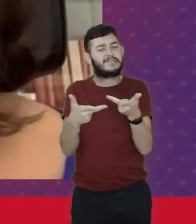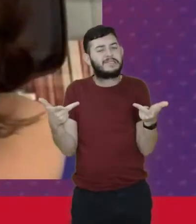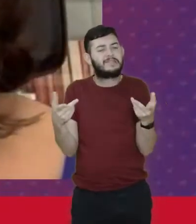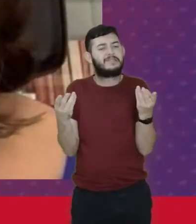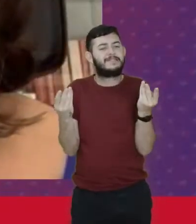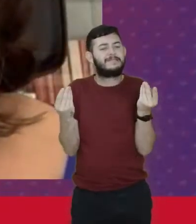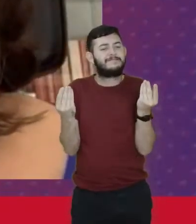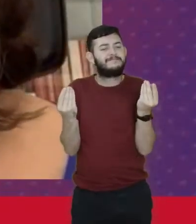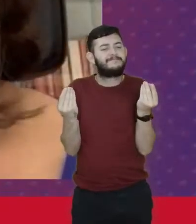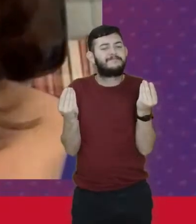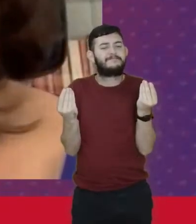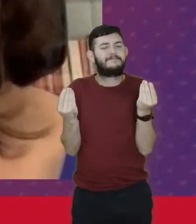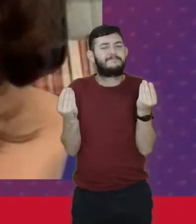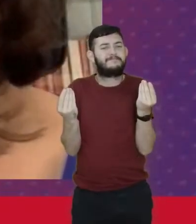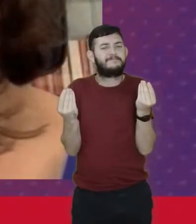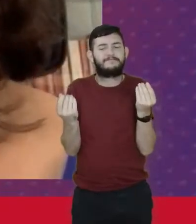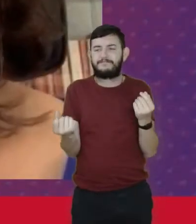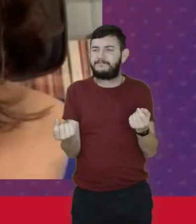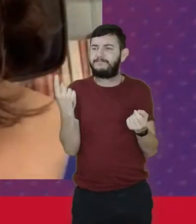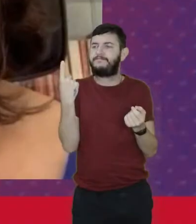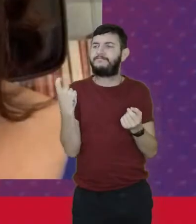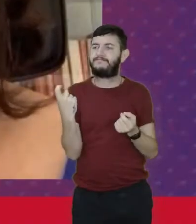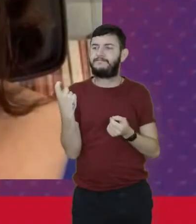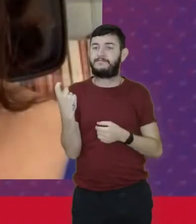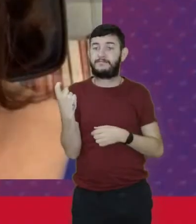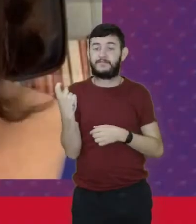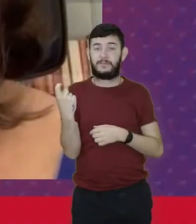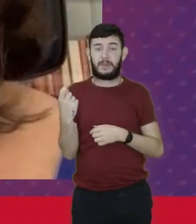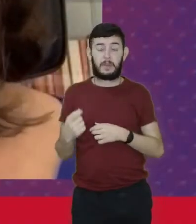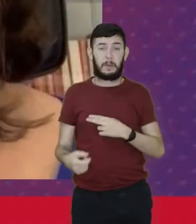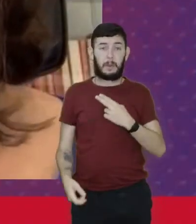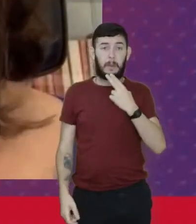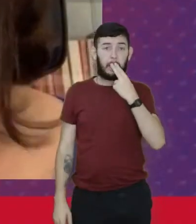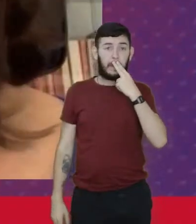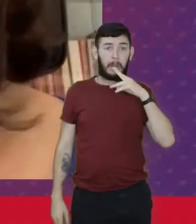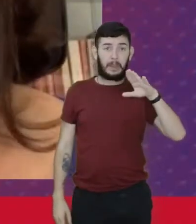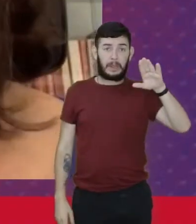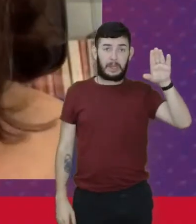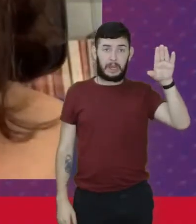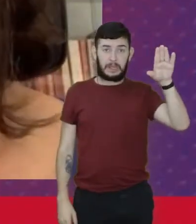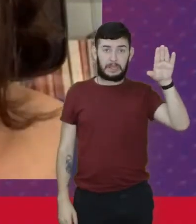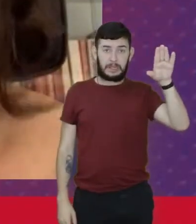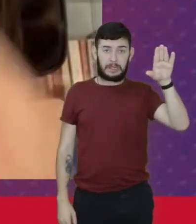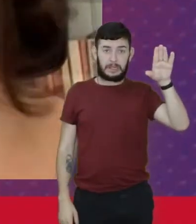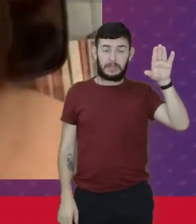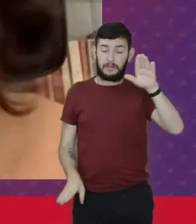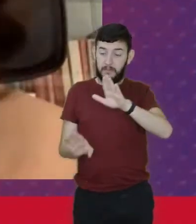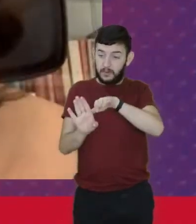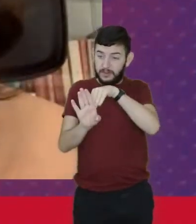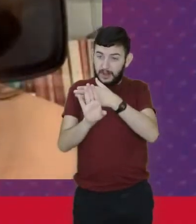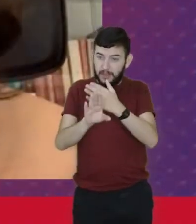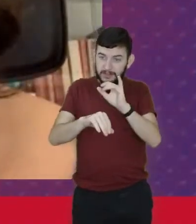si. Os nazistas usaram da ciência